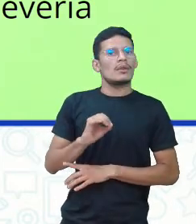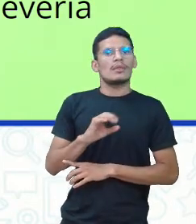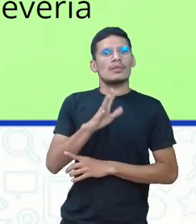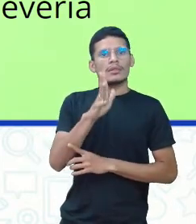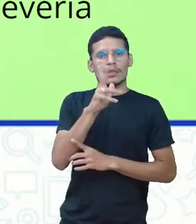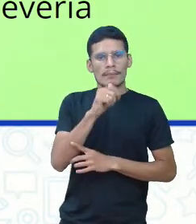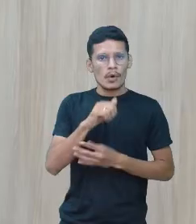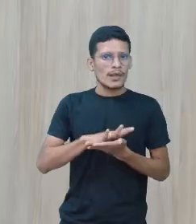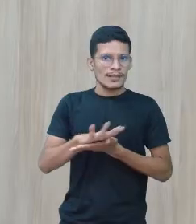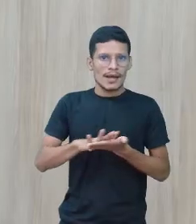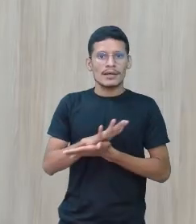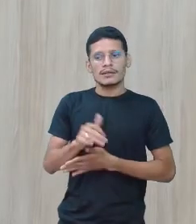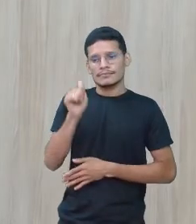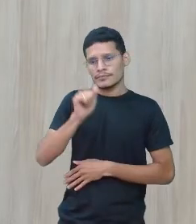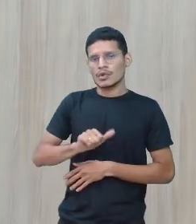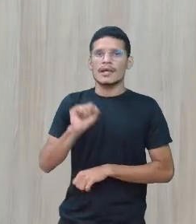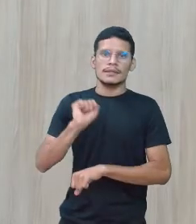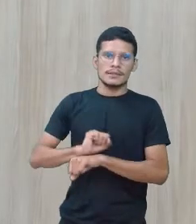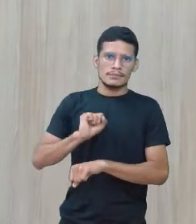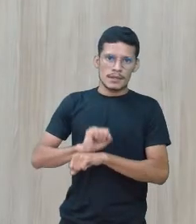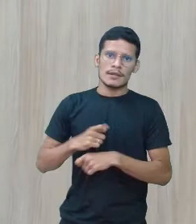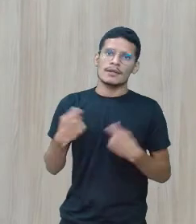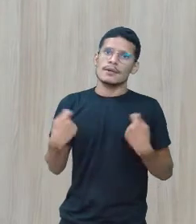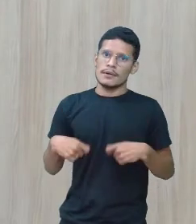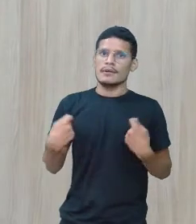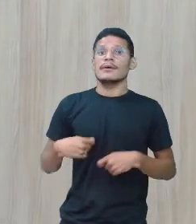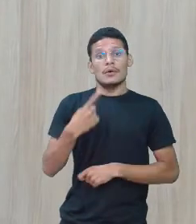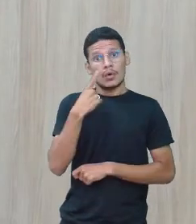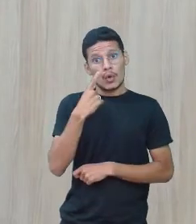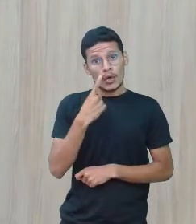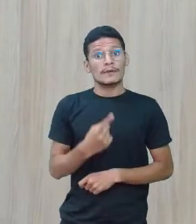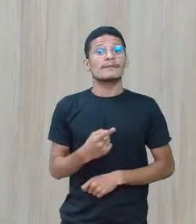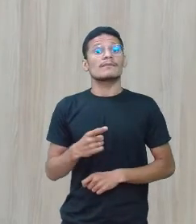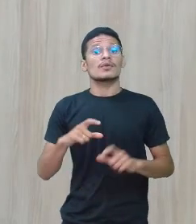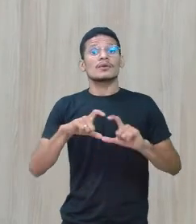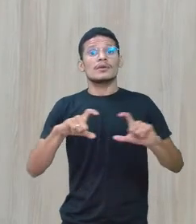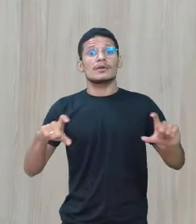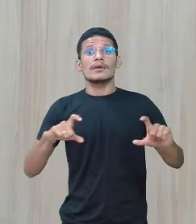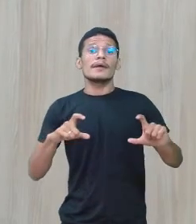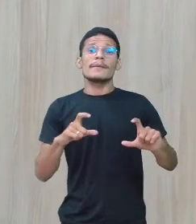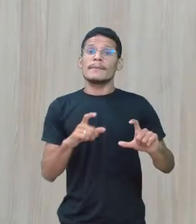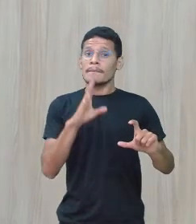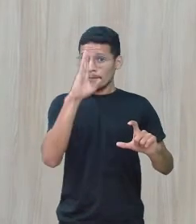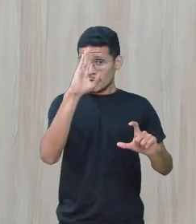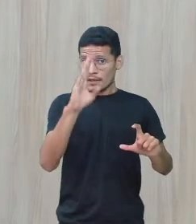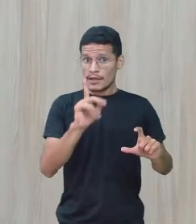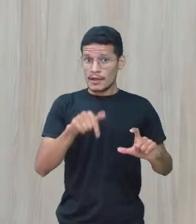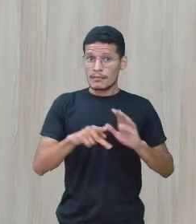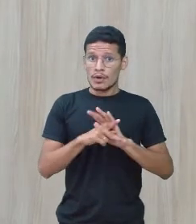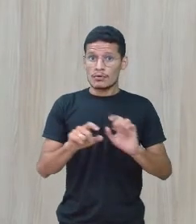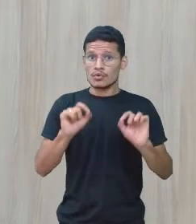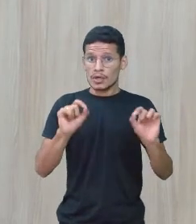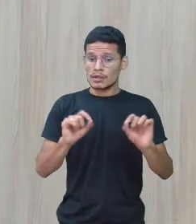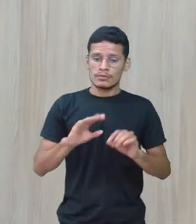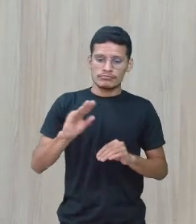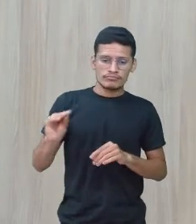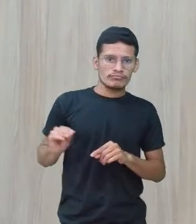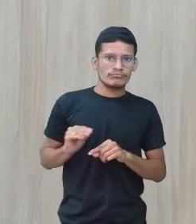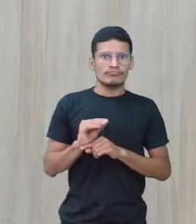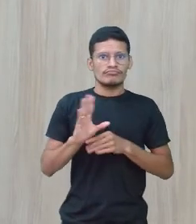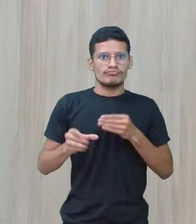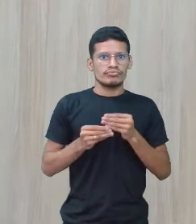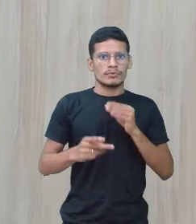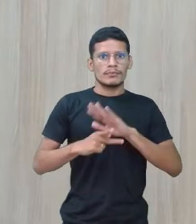esperar. Qual é a principal aqui? A oração principal é aquela que não é introduzida pela